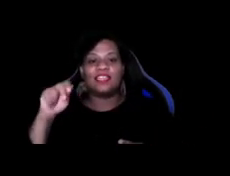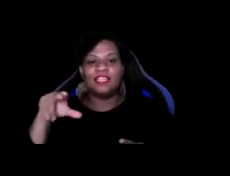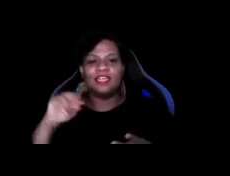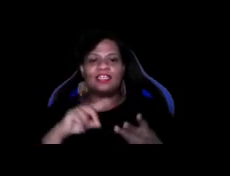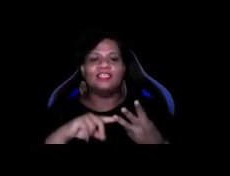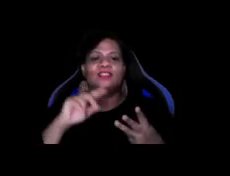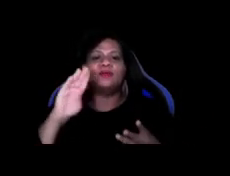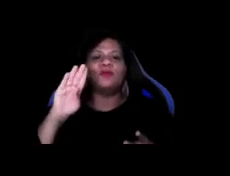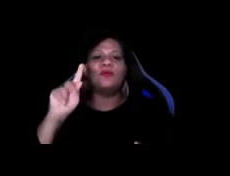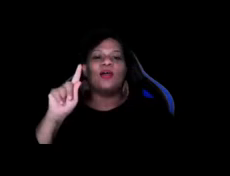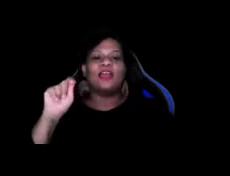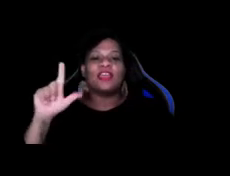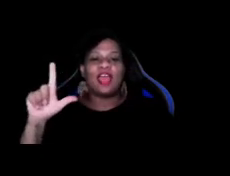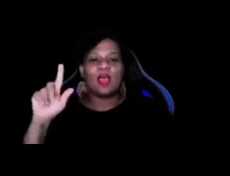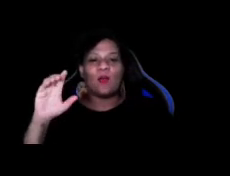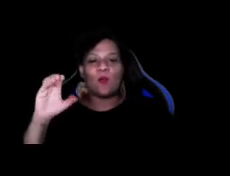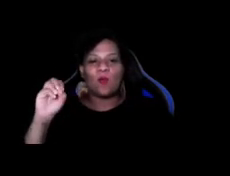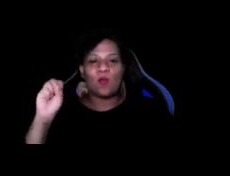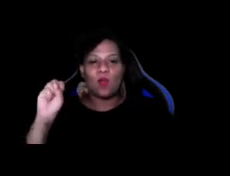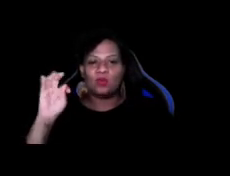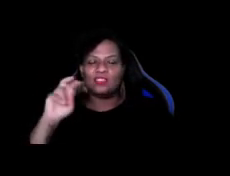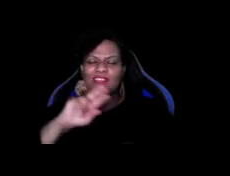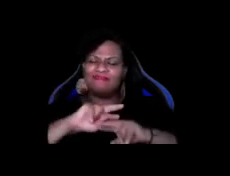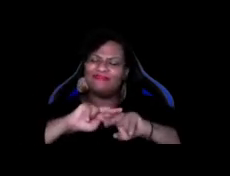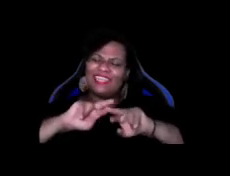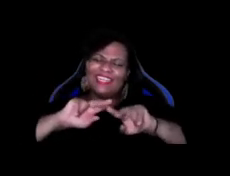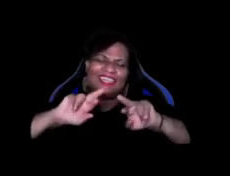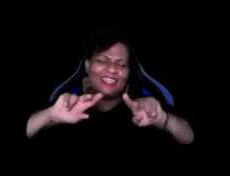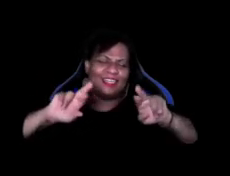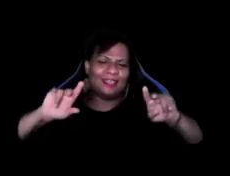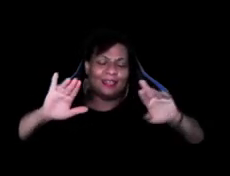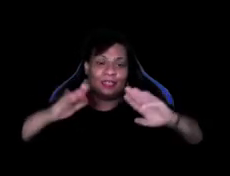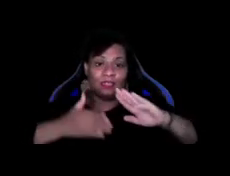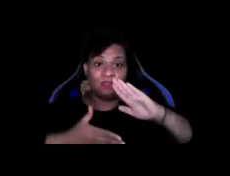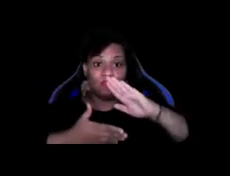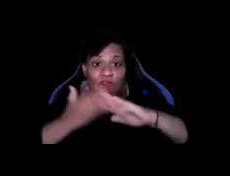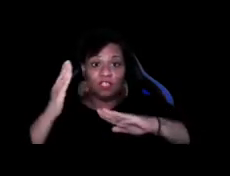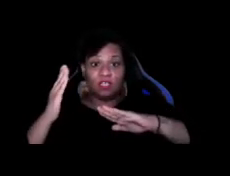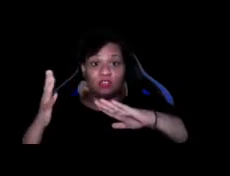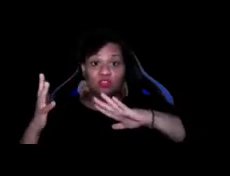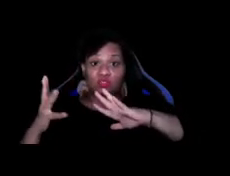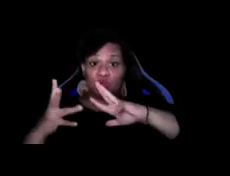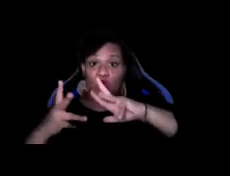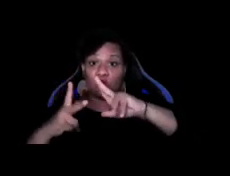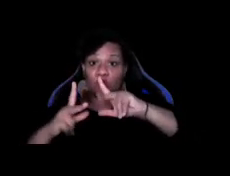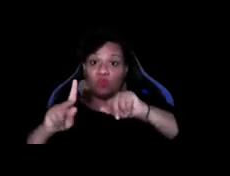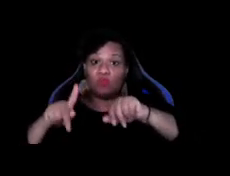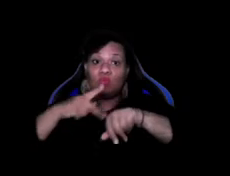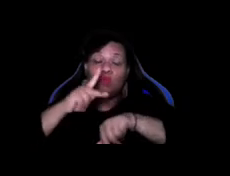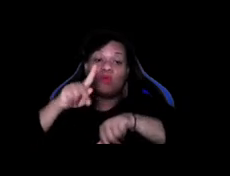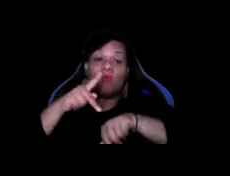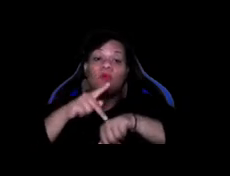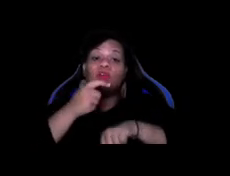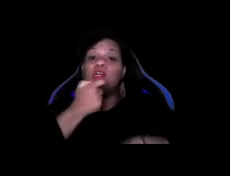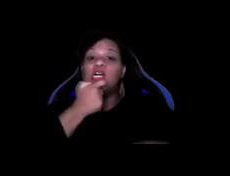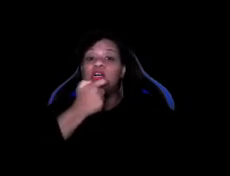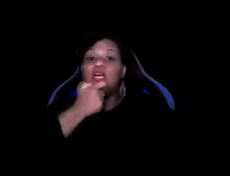Monte. Internacionalmente gravou e fez turnê com Billy Conham, Larry Correll